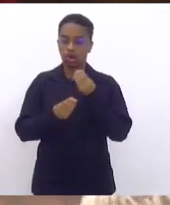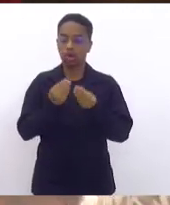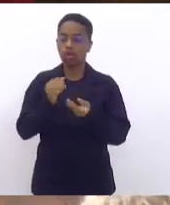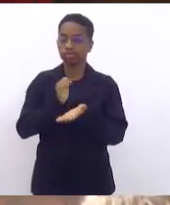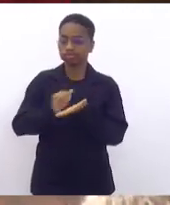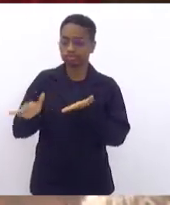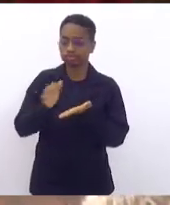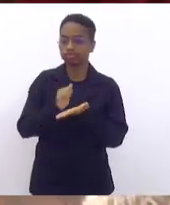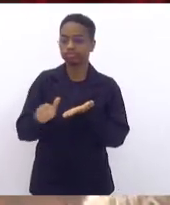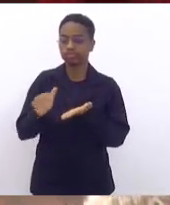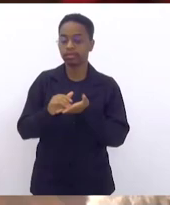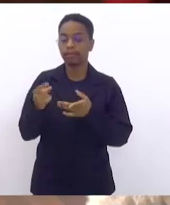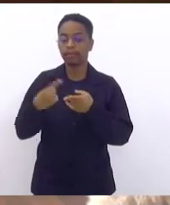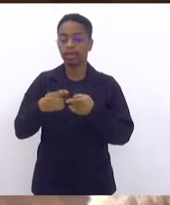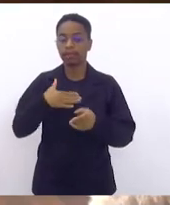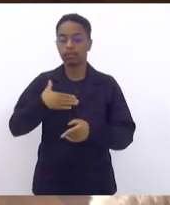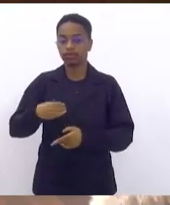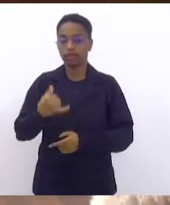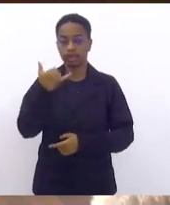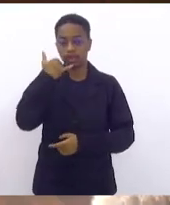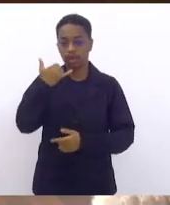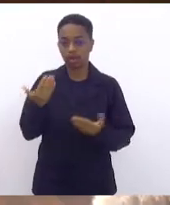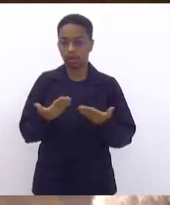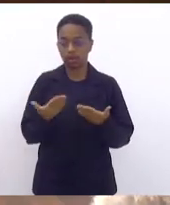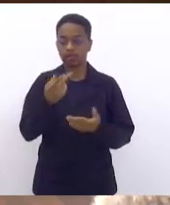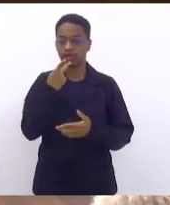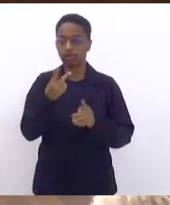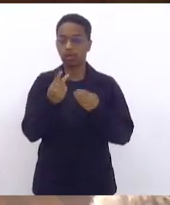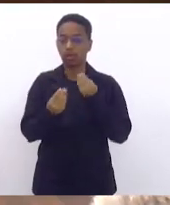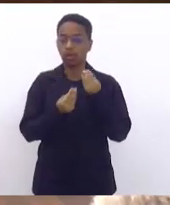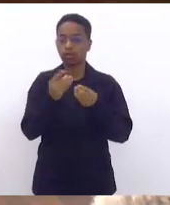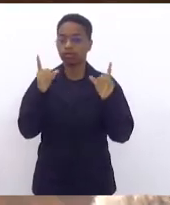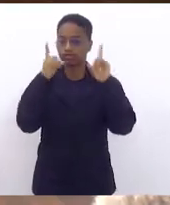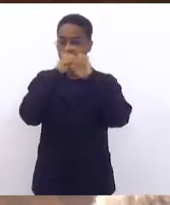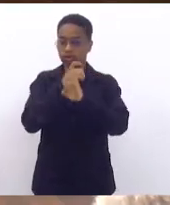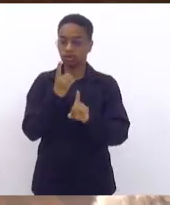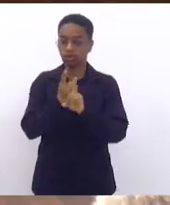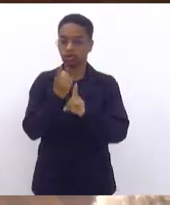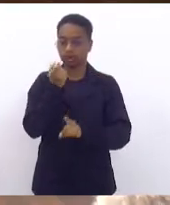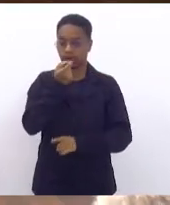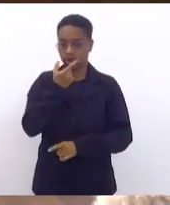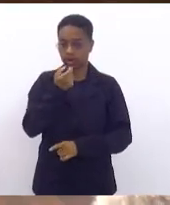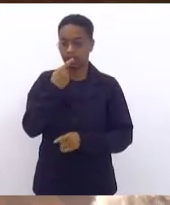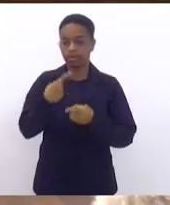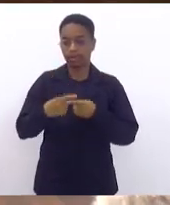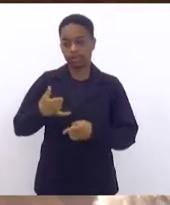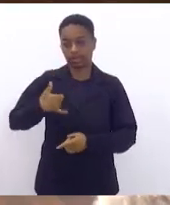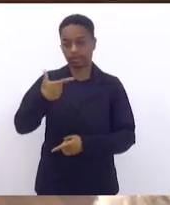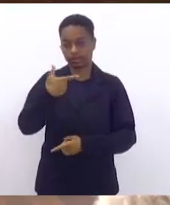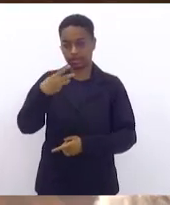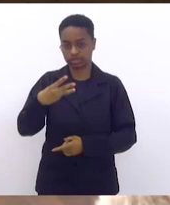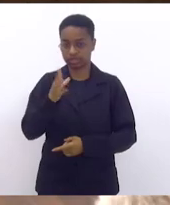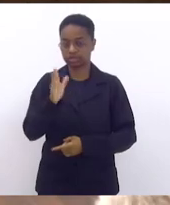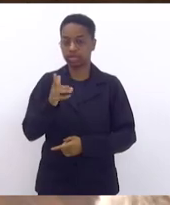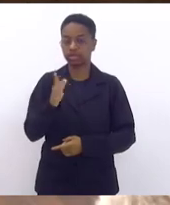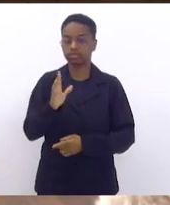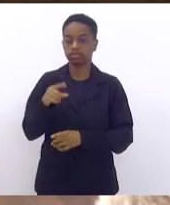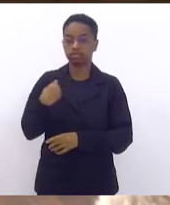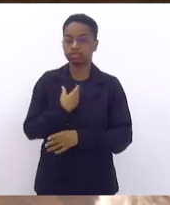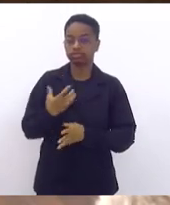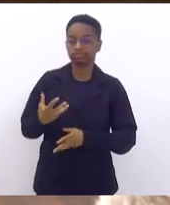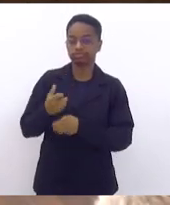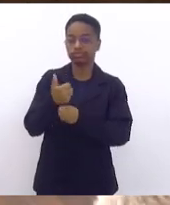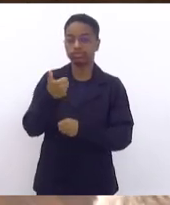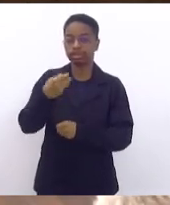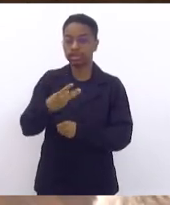custo. Meu filho acabou de me ligar dizendo da dificuldade de encontrar essa medicação. Ele tem 23 anos, são 13 anos que ele passou